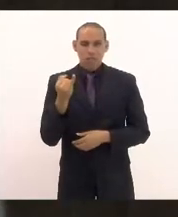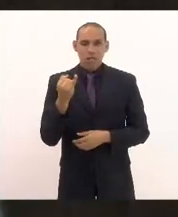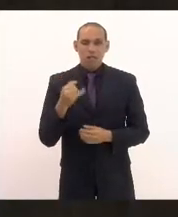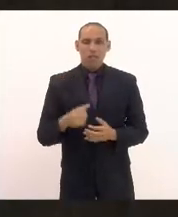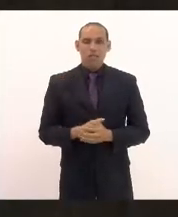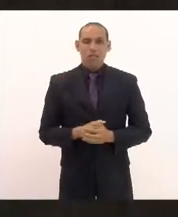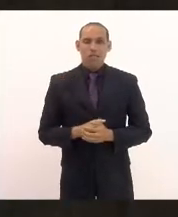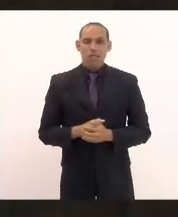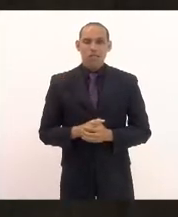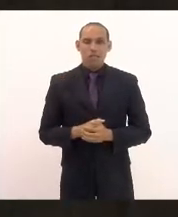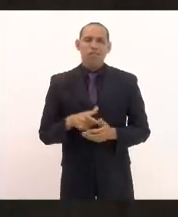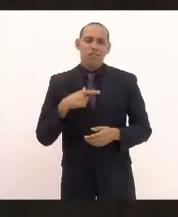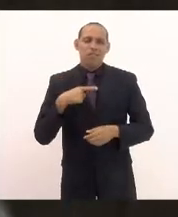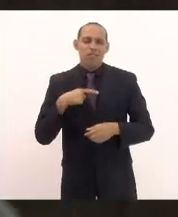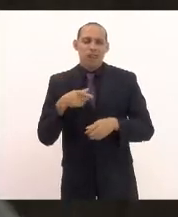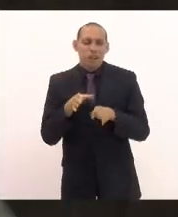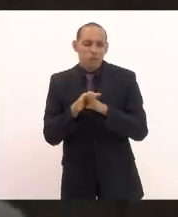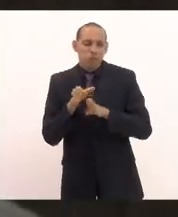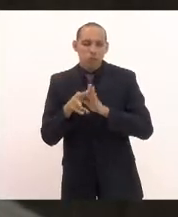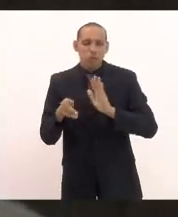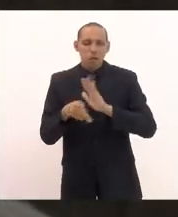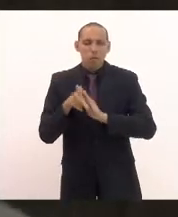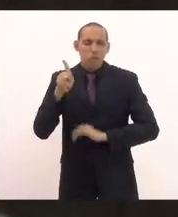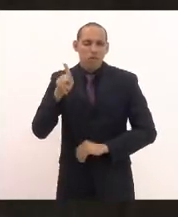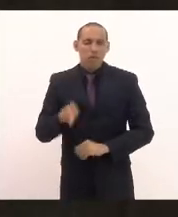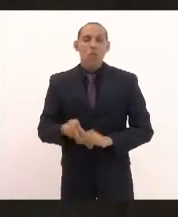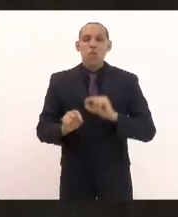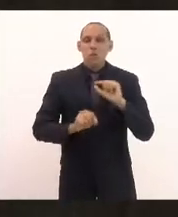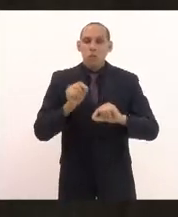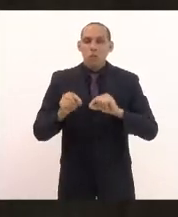a sugestão do presidente, é pela